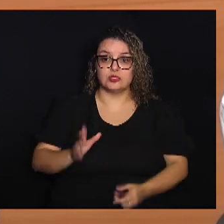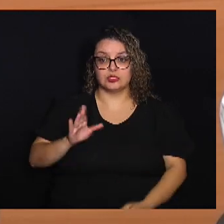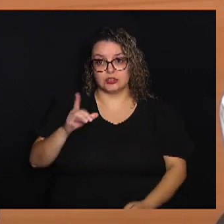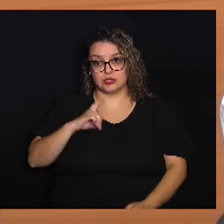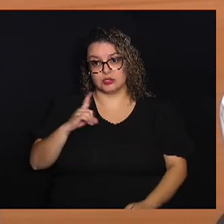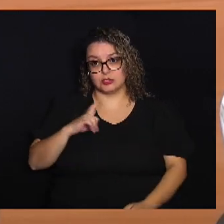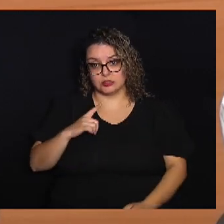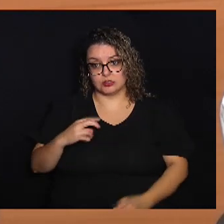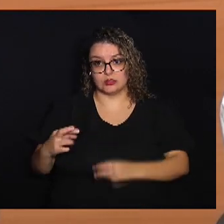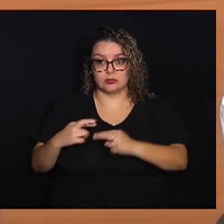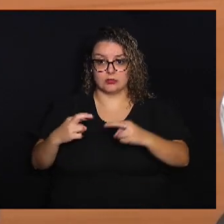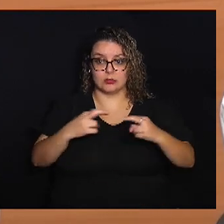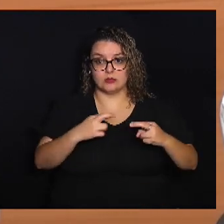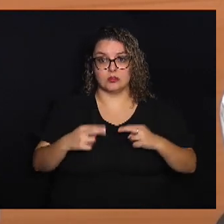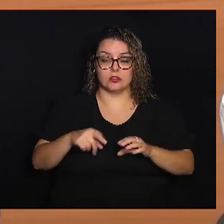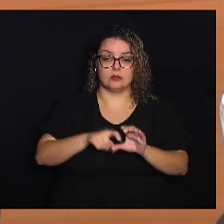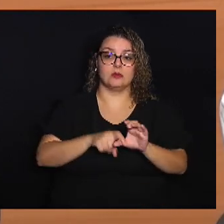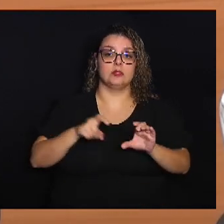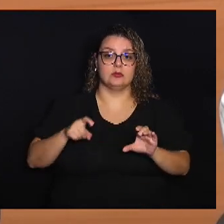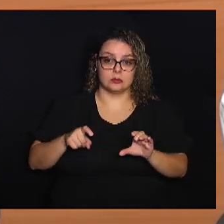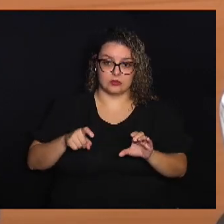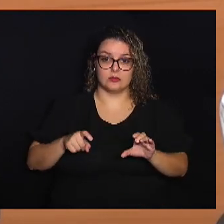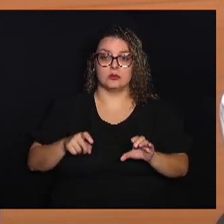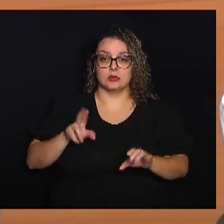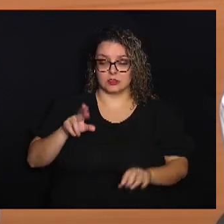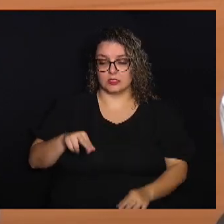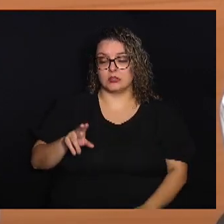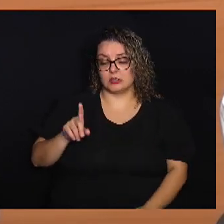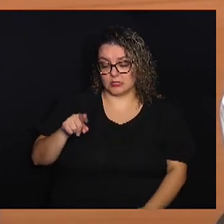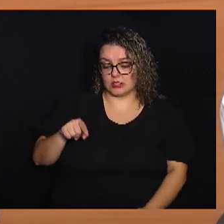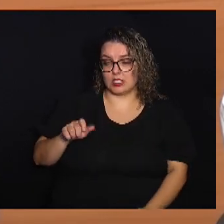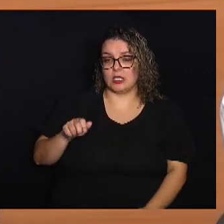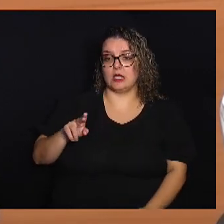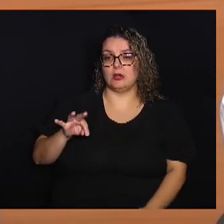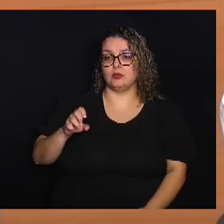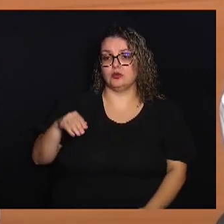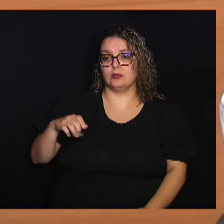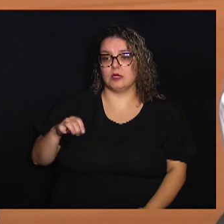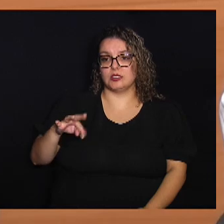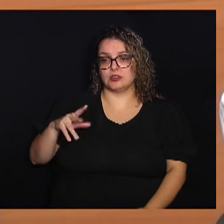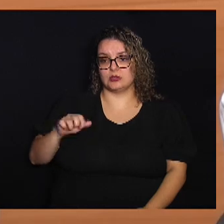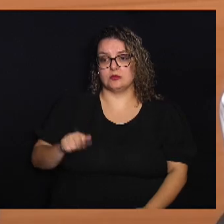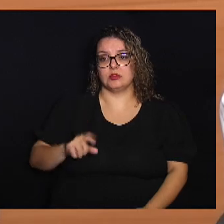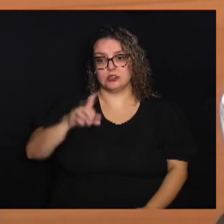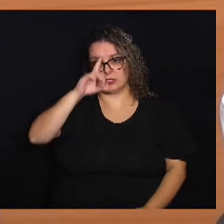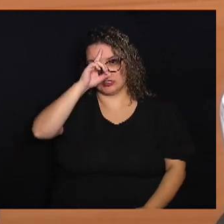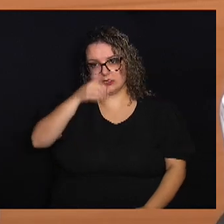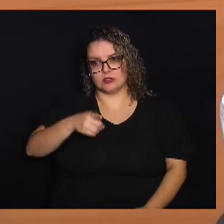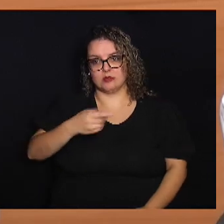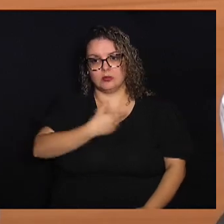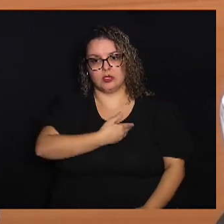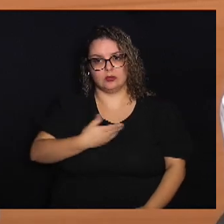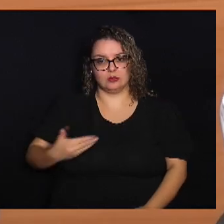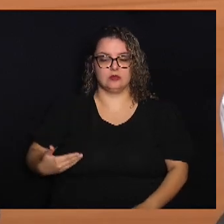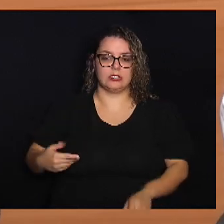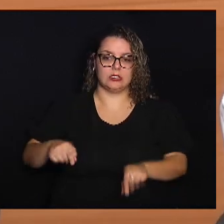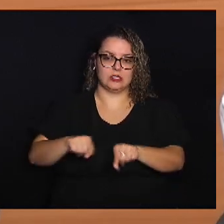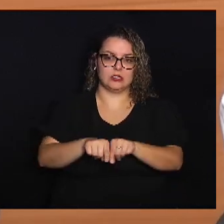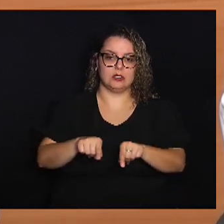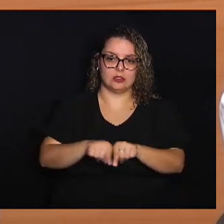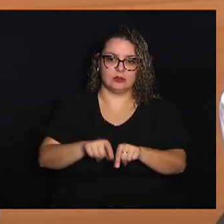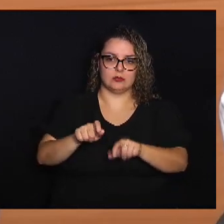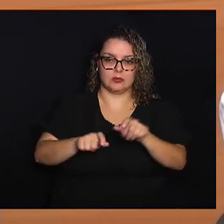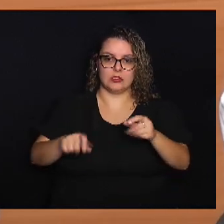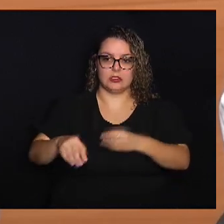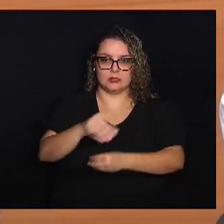os verificadores independentes que são automaticamente instituídos, tanto pelo governo como também pelas